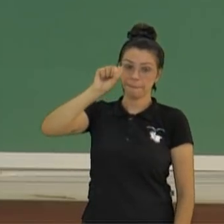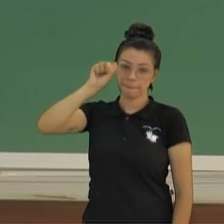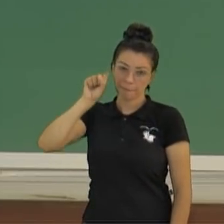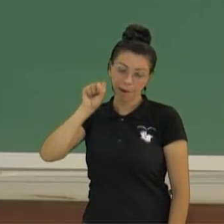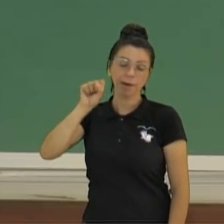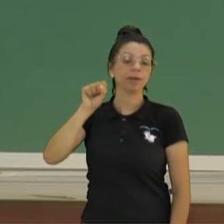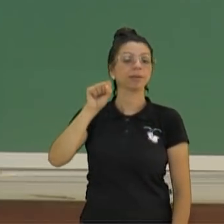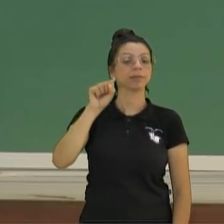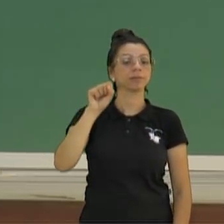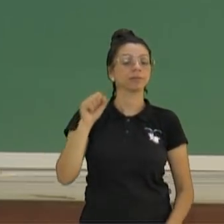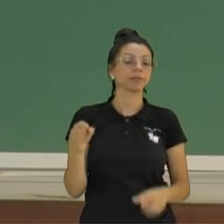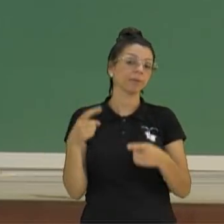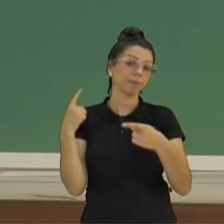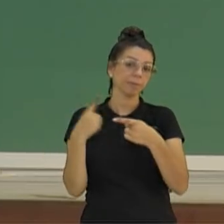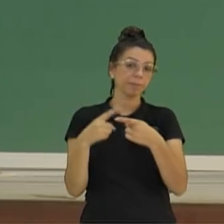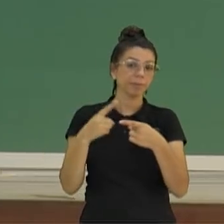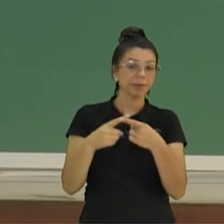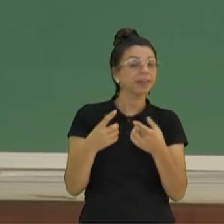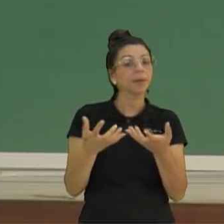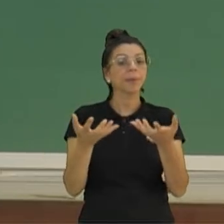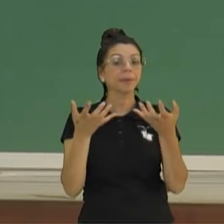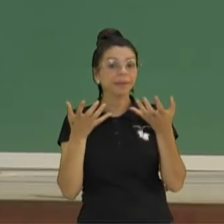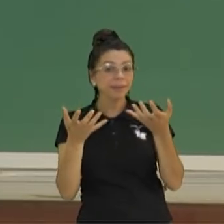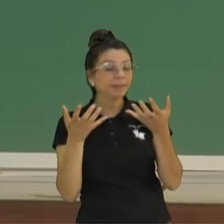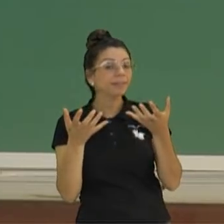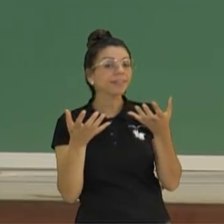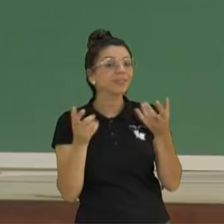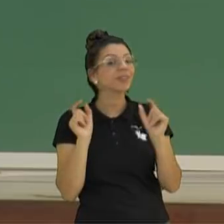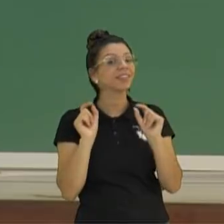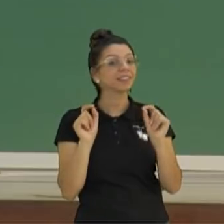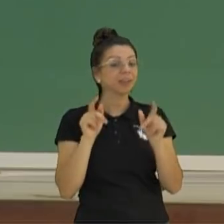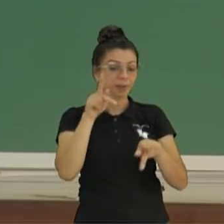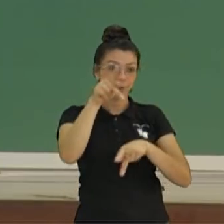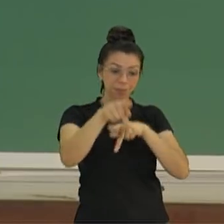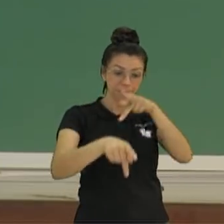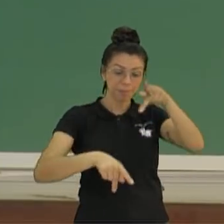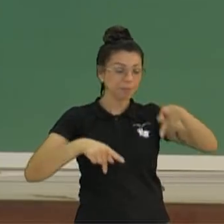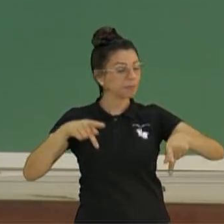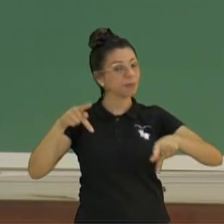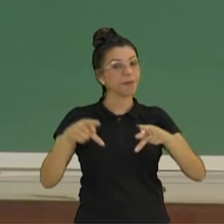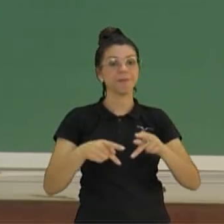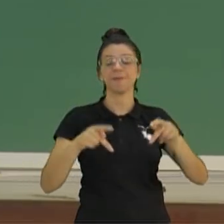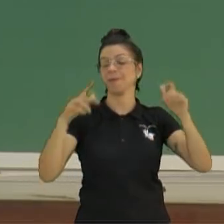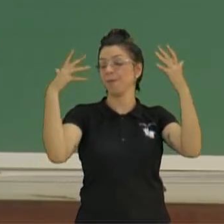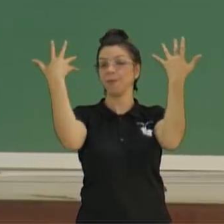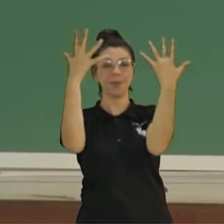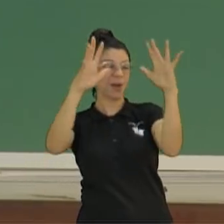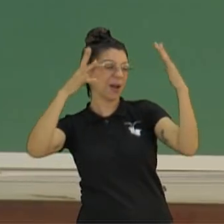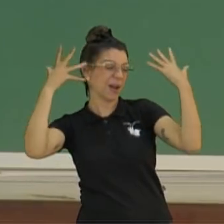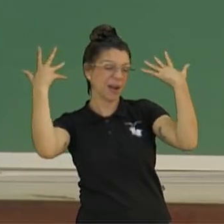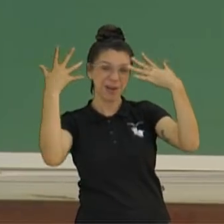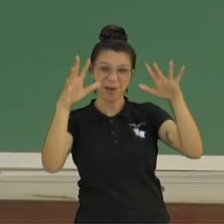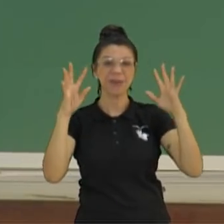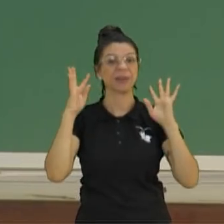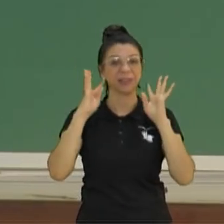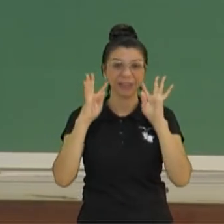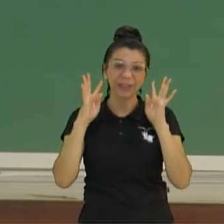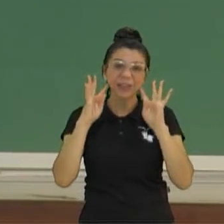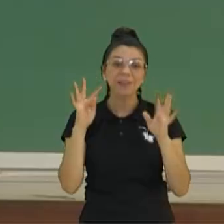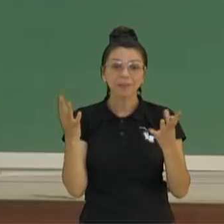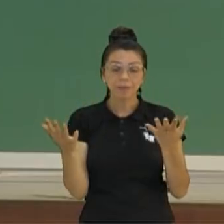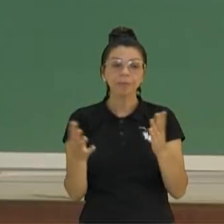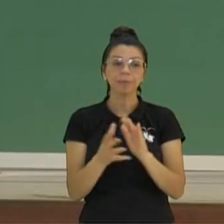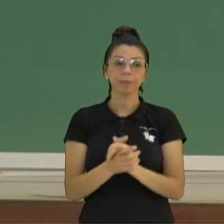ele esperava. Porque ele esperava que a recepção fosse muito legal. Então,